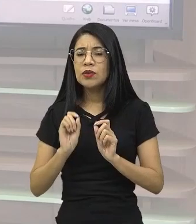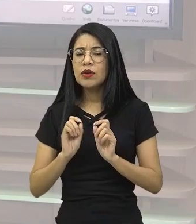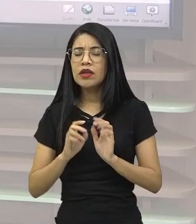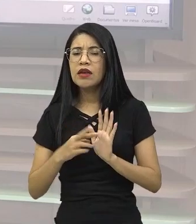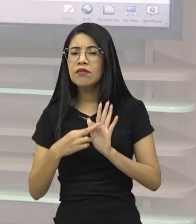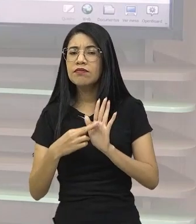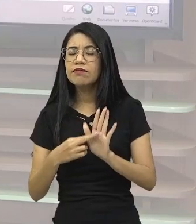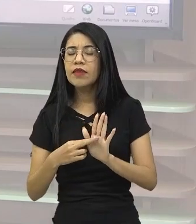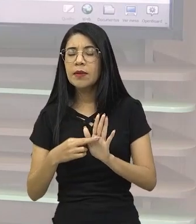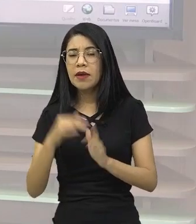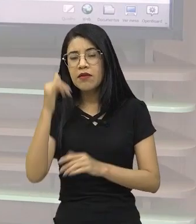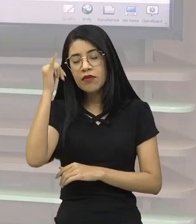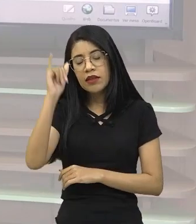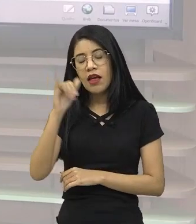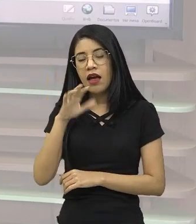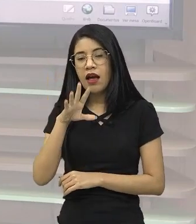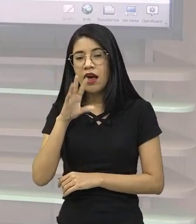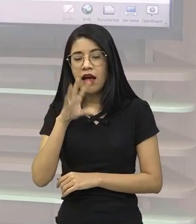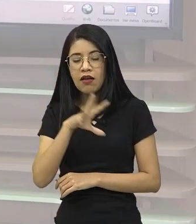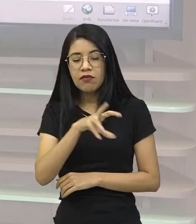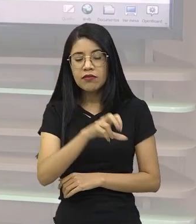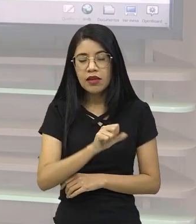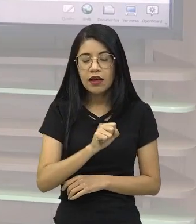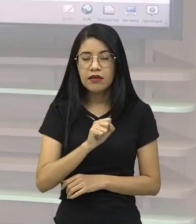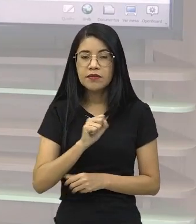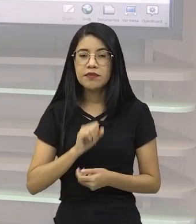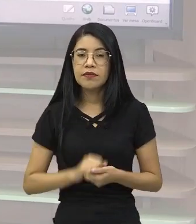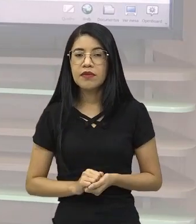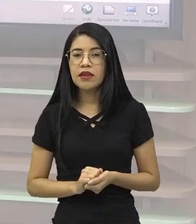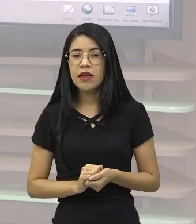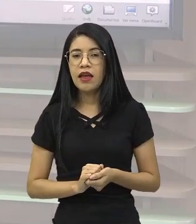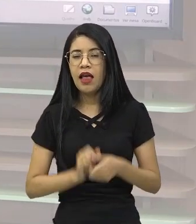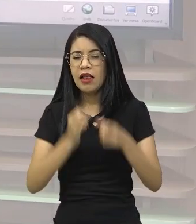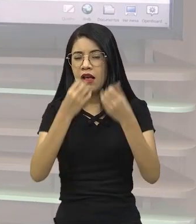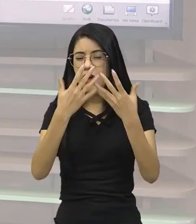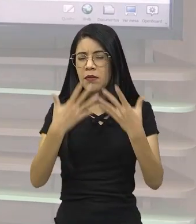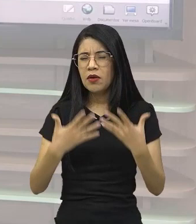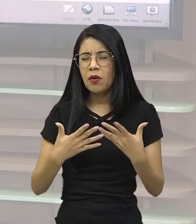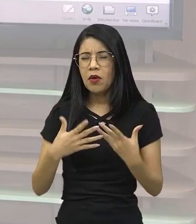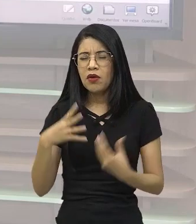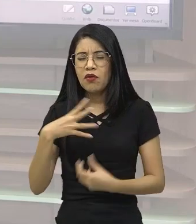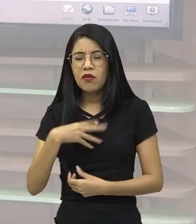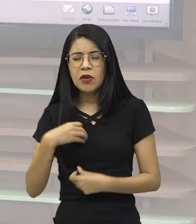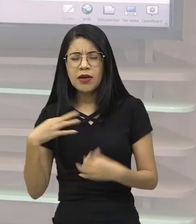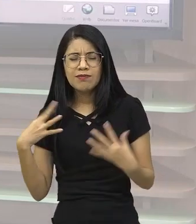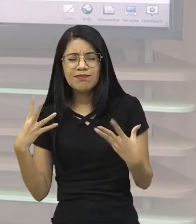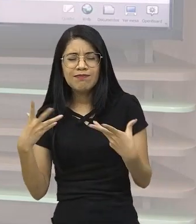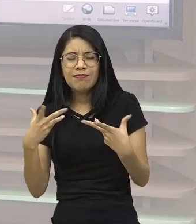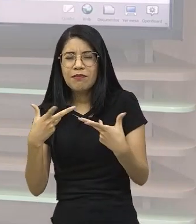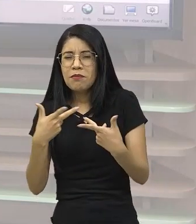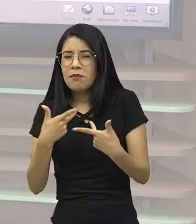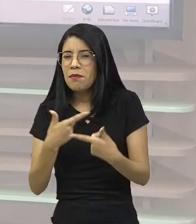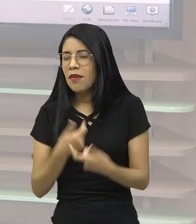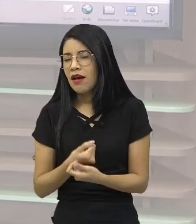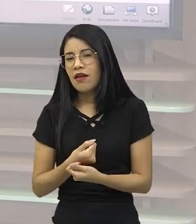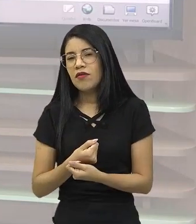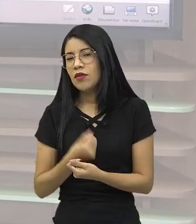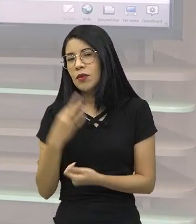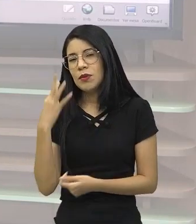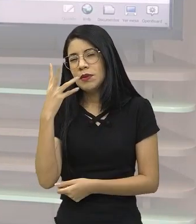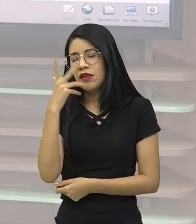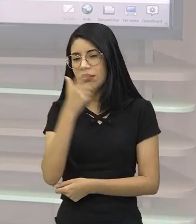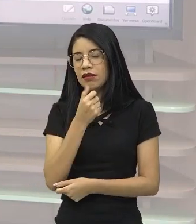comesse os filhos da coruja? A coruja definiu os filhos dela como os mais lindos, borrachudos mais lindos,